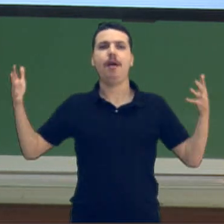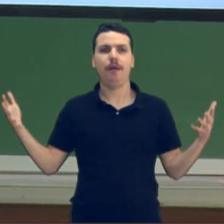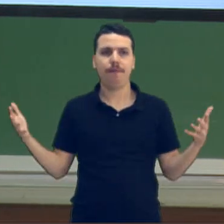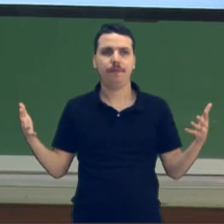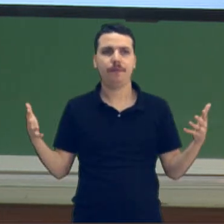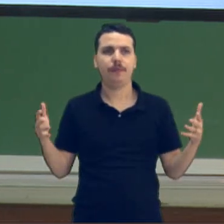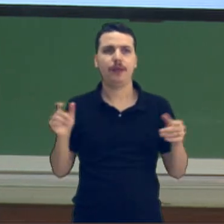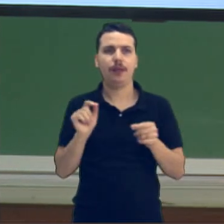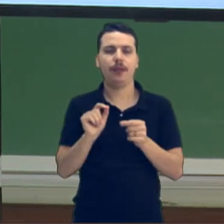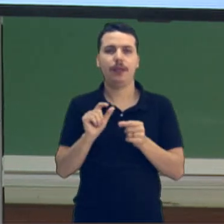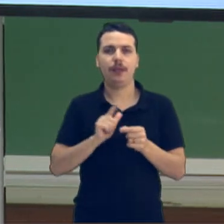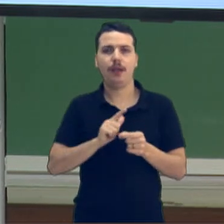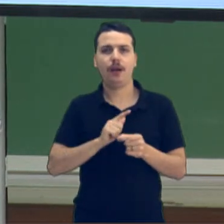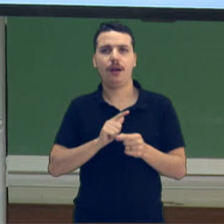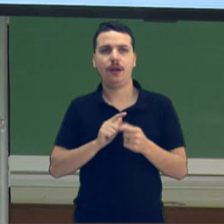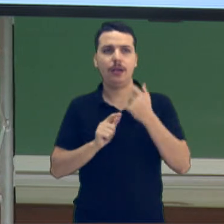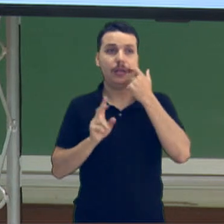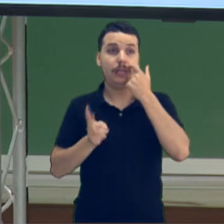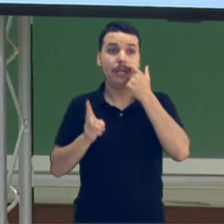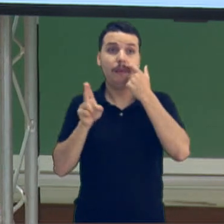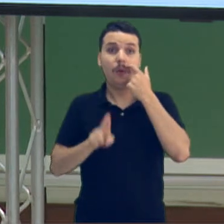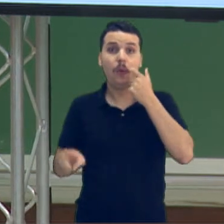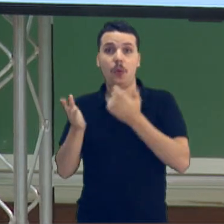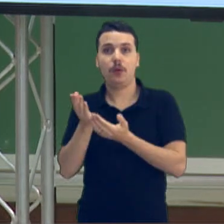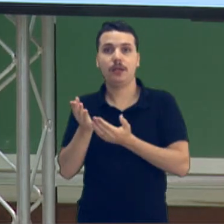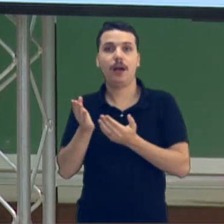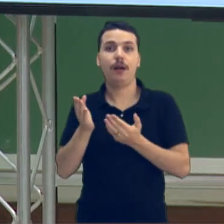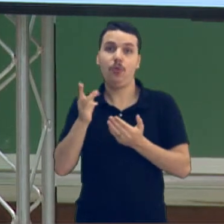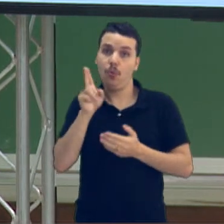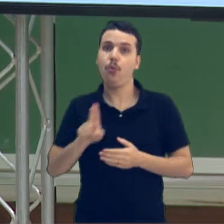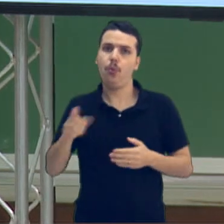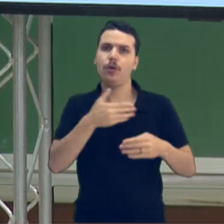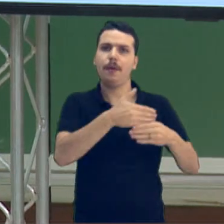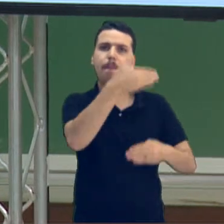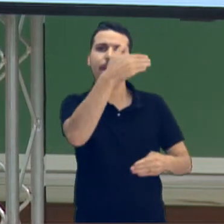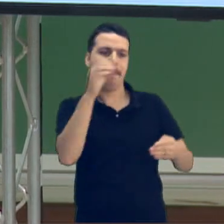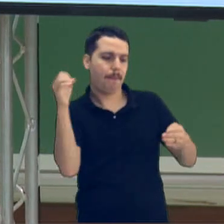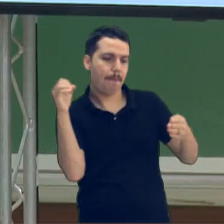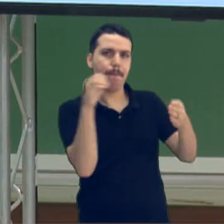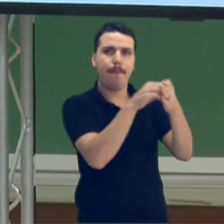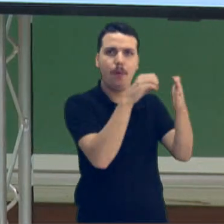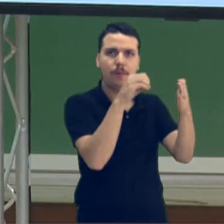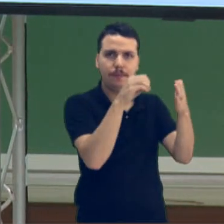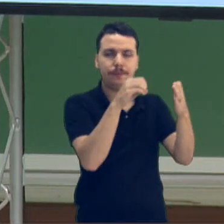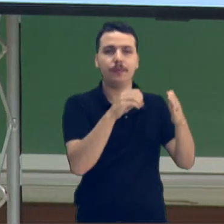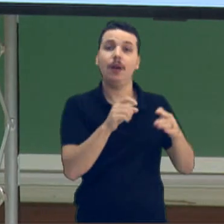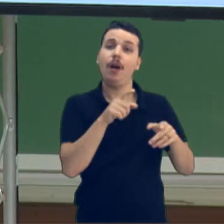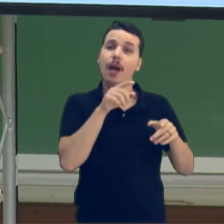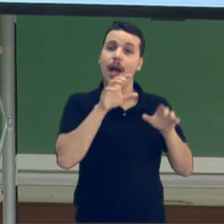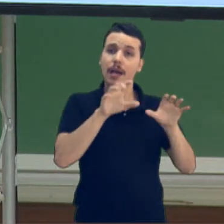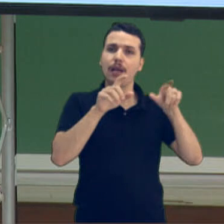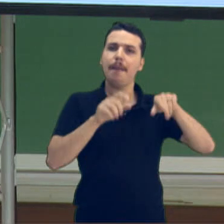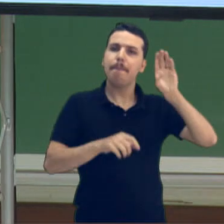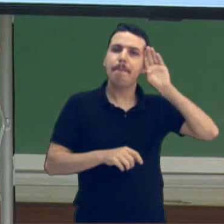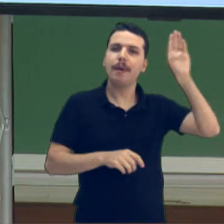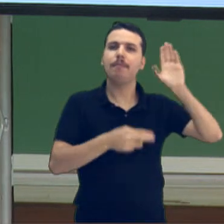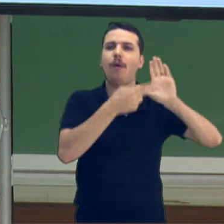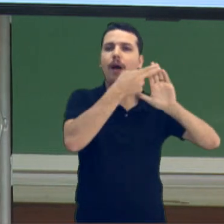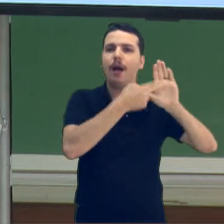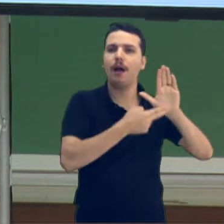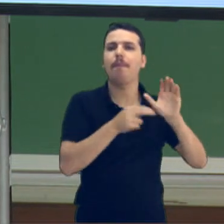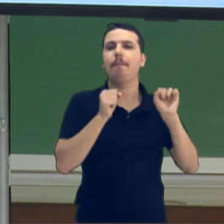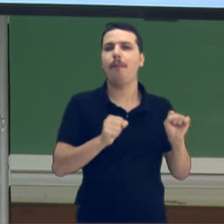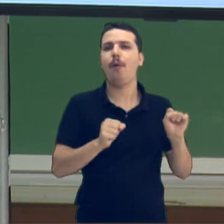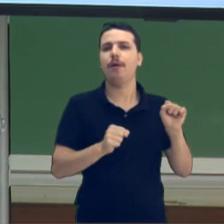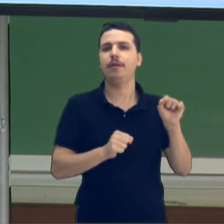sendo disputado, né? Sempre com o uso da parede, tá? Então, essas são as principais regras, né? Que a gente